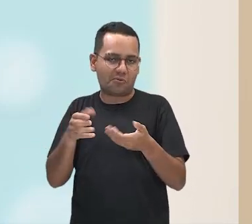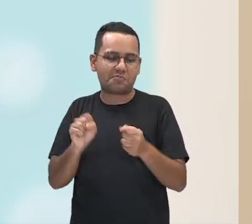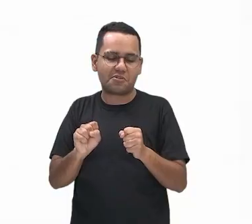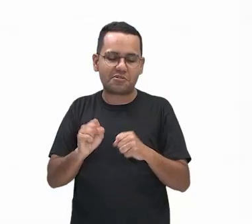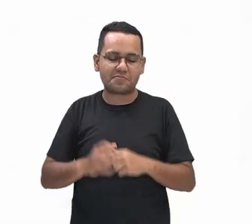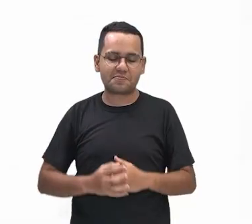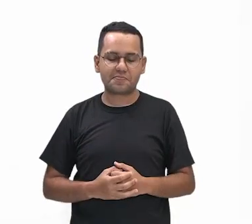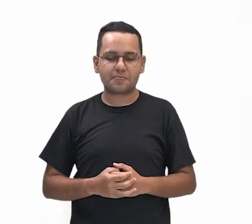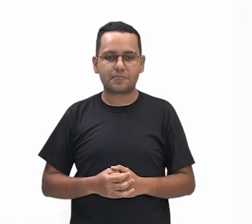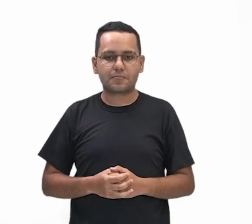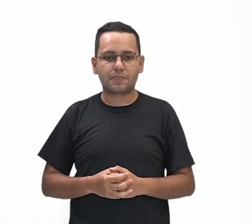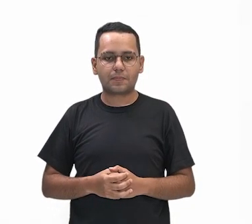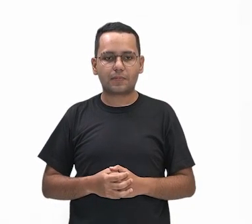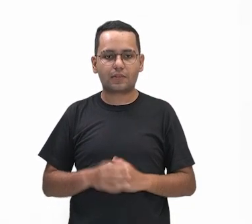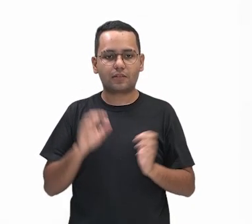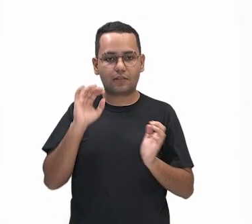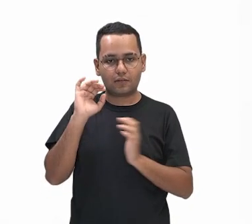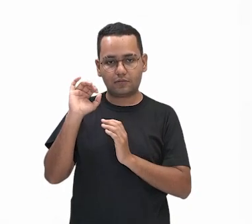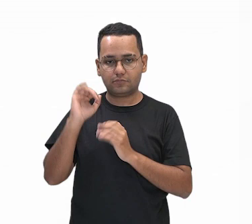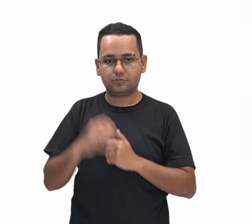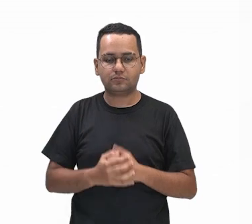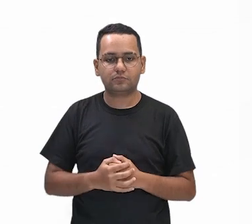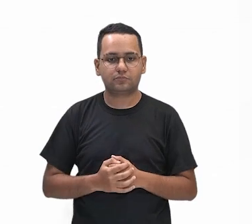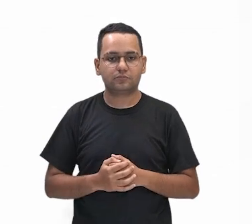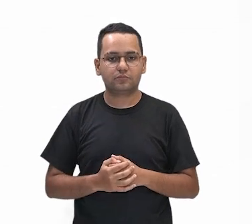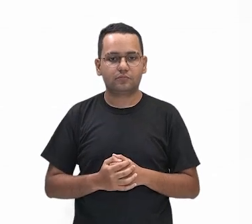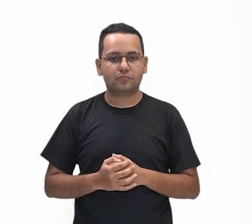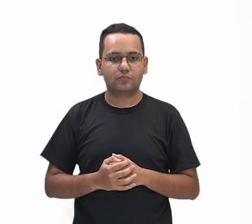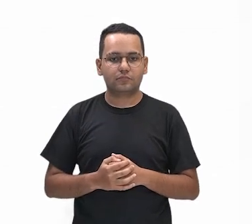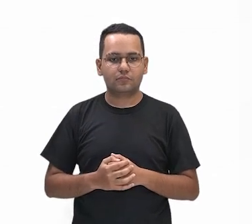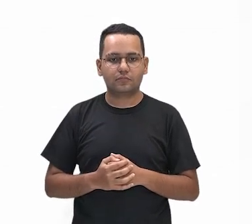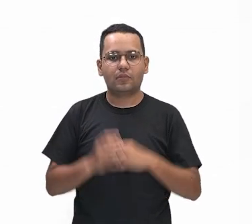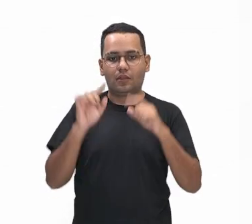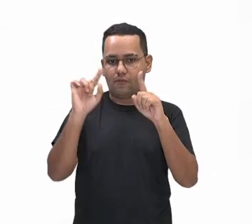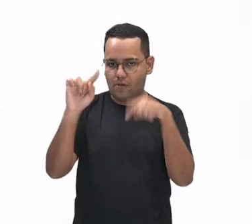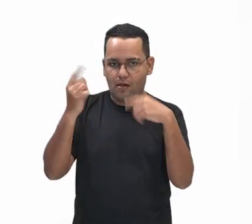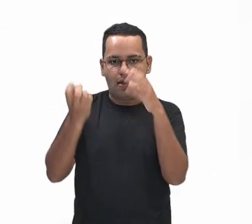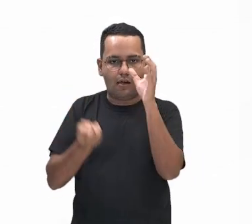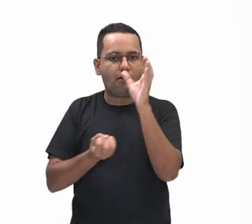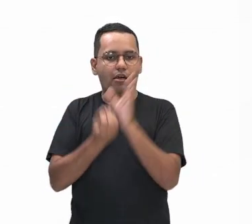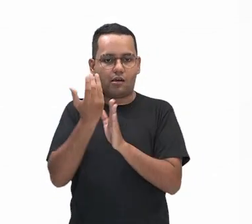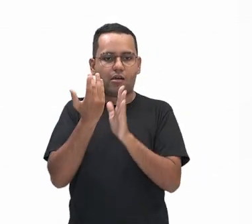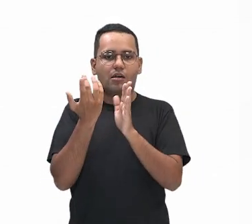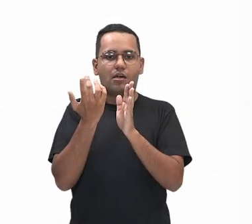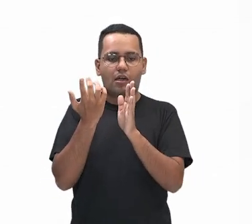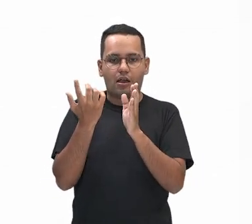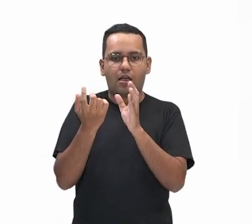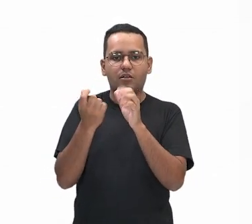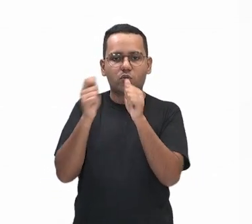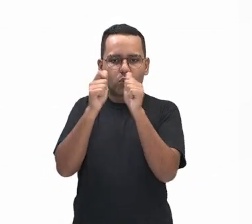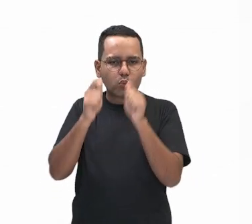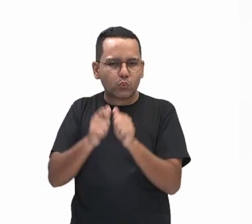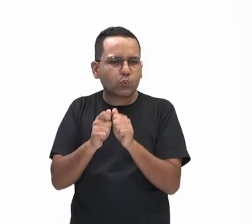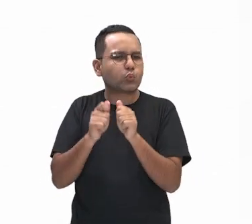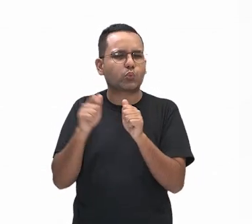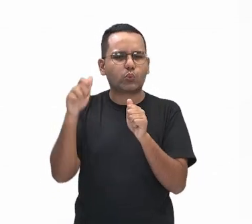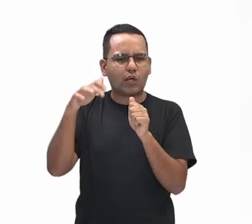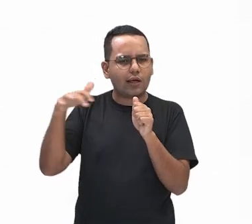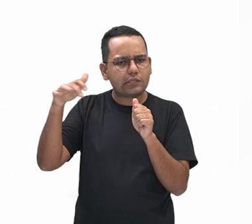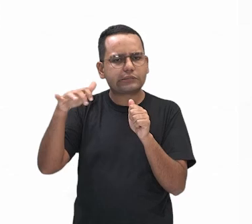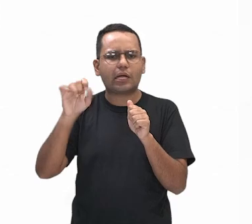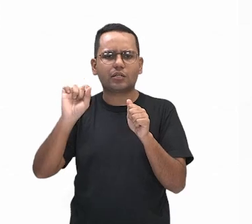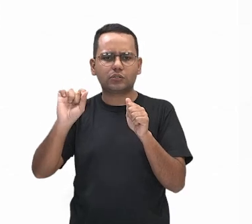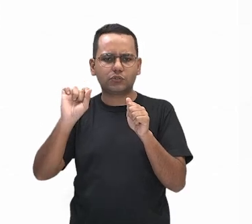criar esculturas que resistissem a diversas condições meteorológicas, como vento de